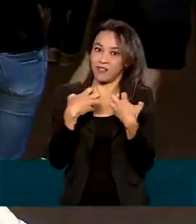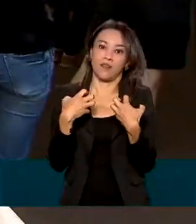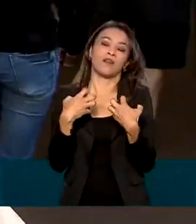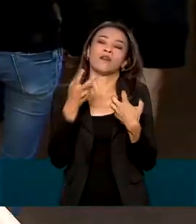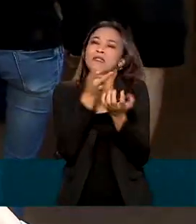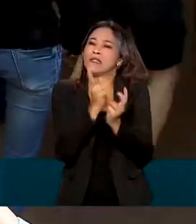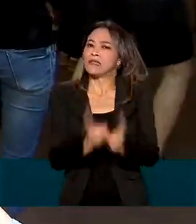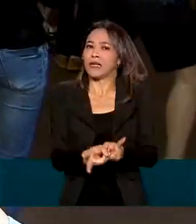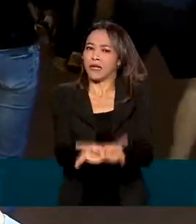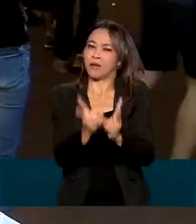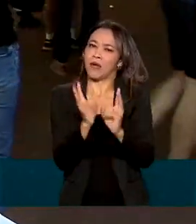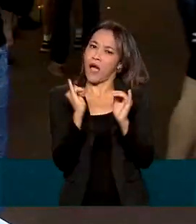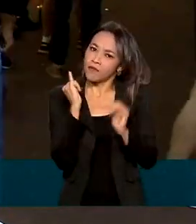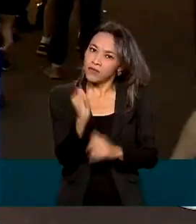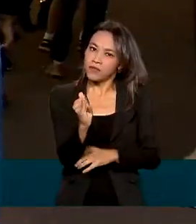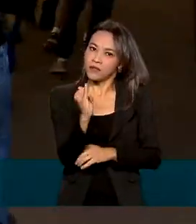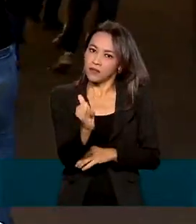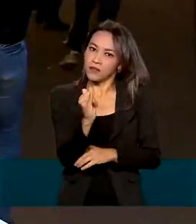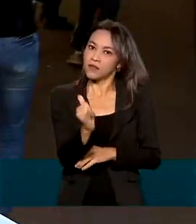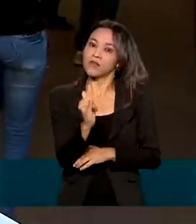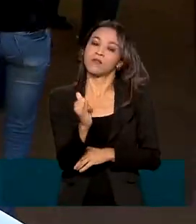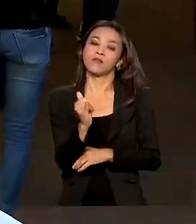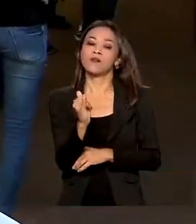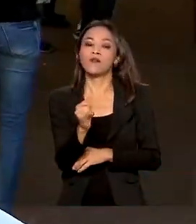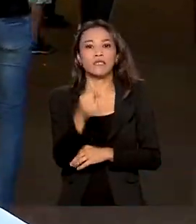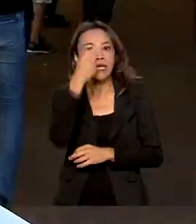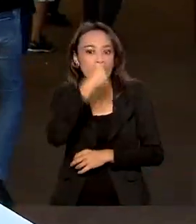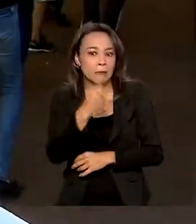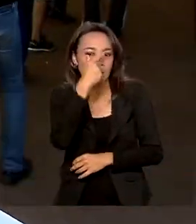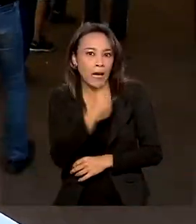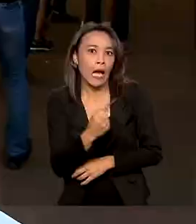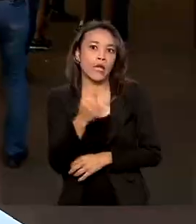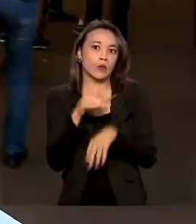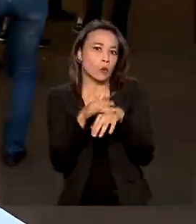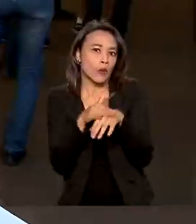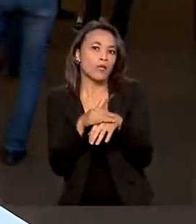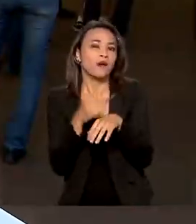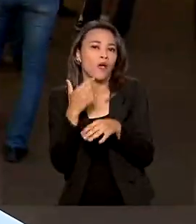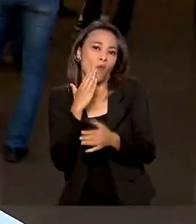que sempre reforça, né? Para você não ficar muito gripado, muito doente. Aí eu acredito.